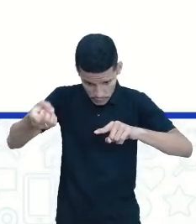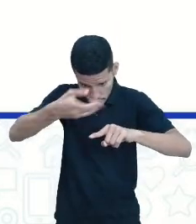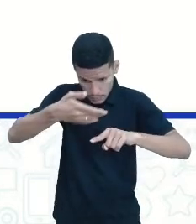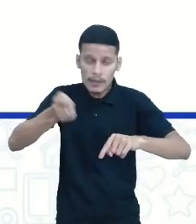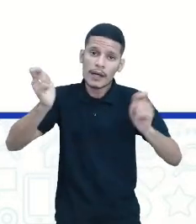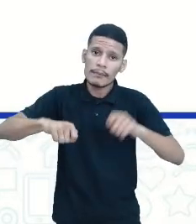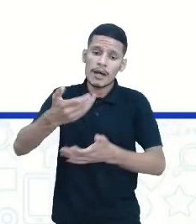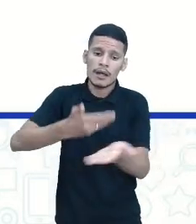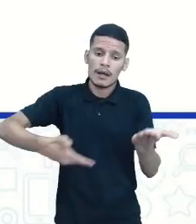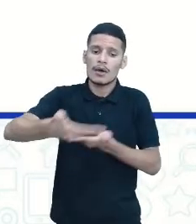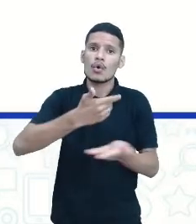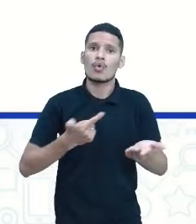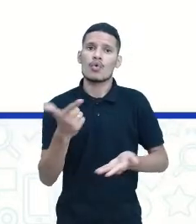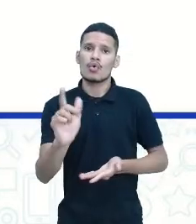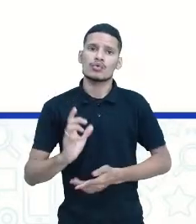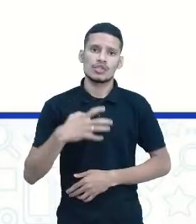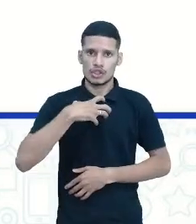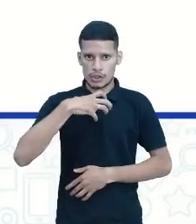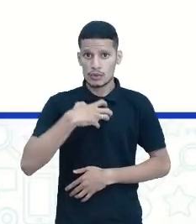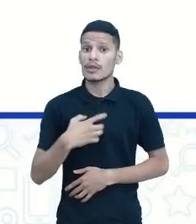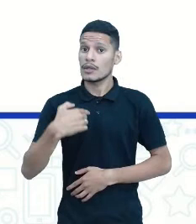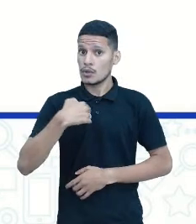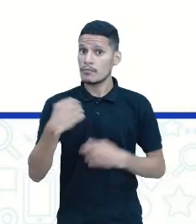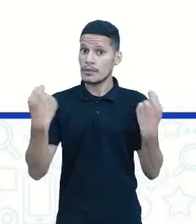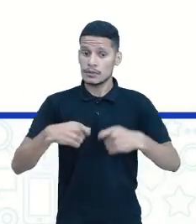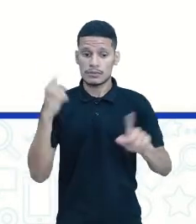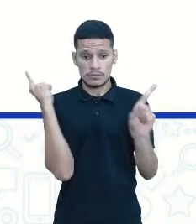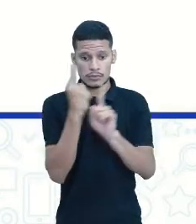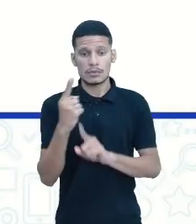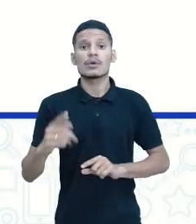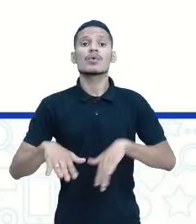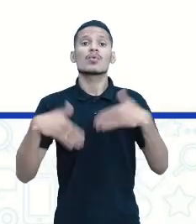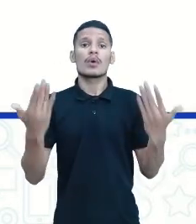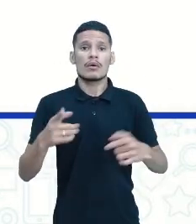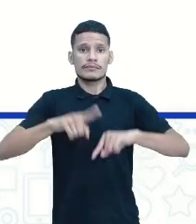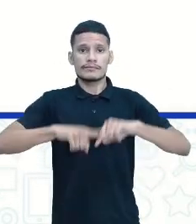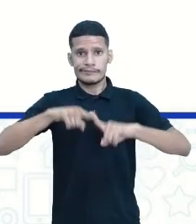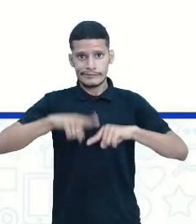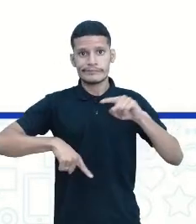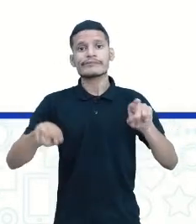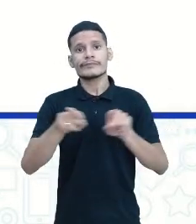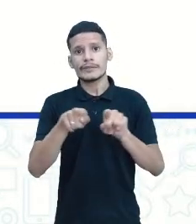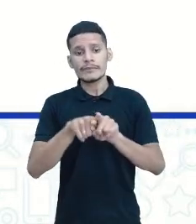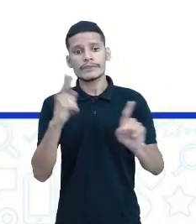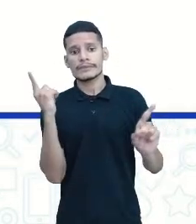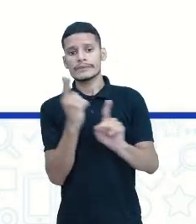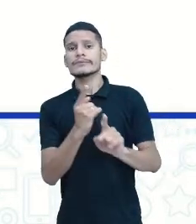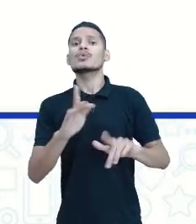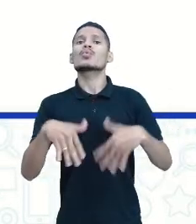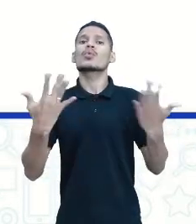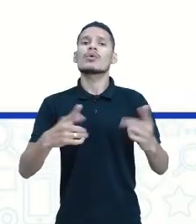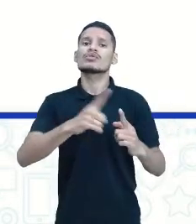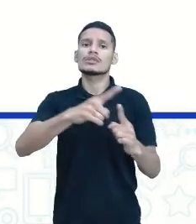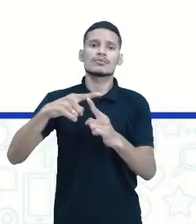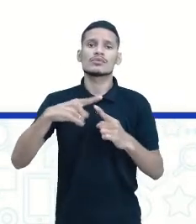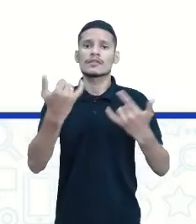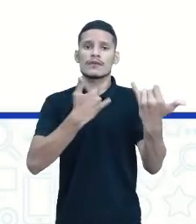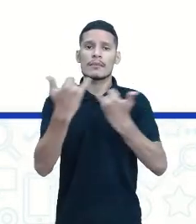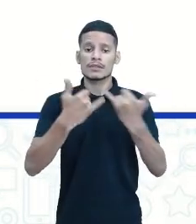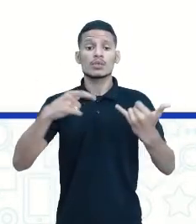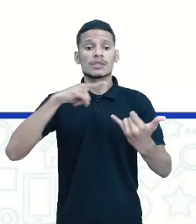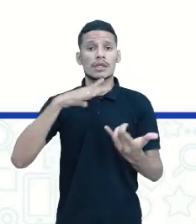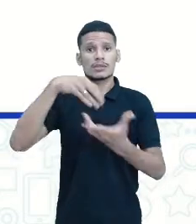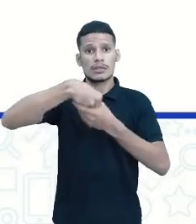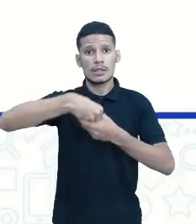relacionados de outras maneiras. Então, eu preciso identificar quais são os elementos, identificar quais são as informações que eu